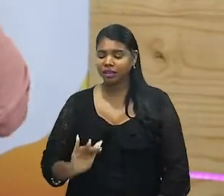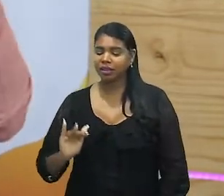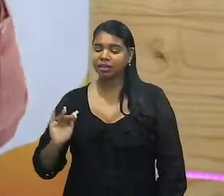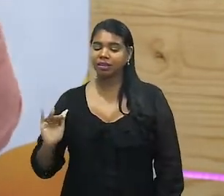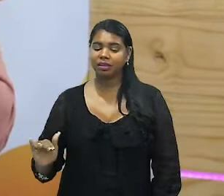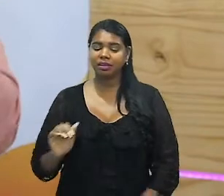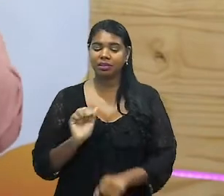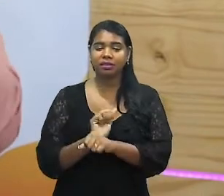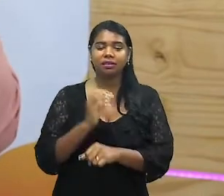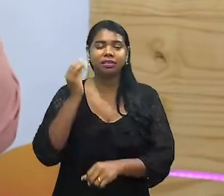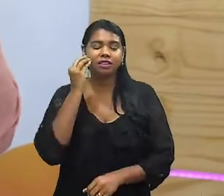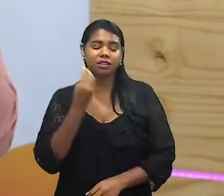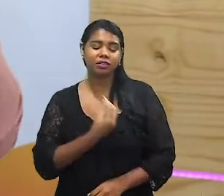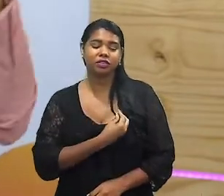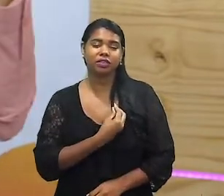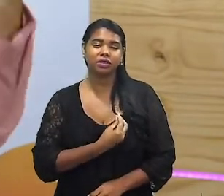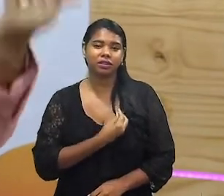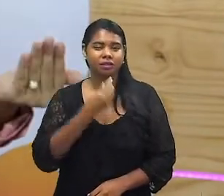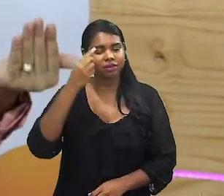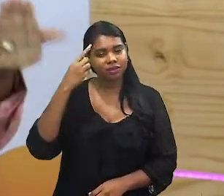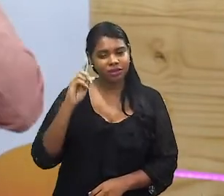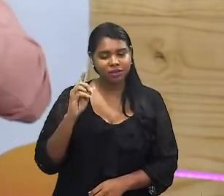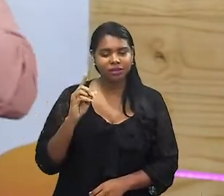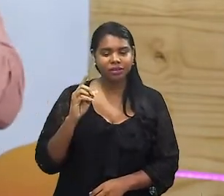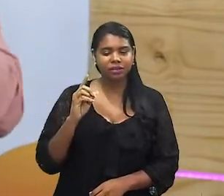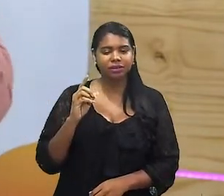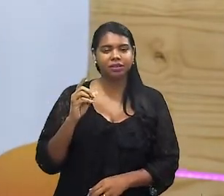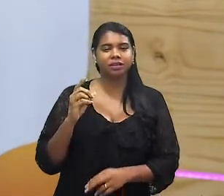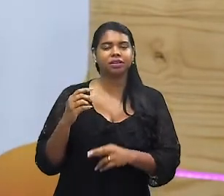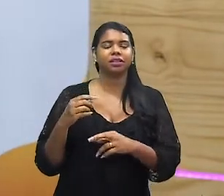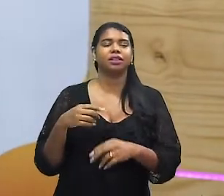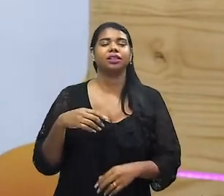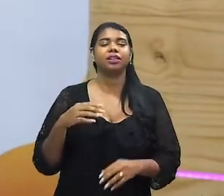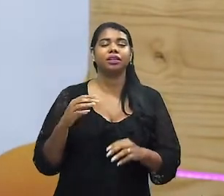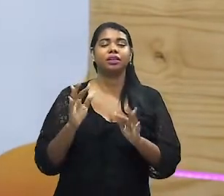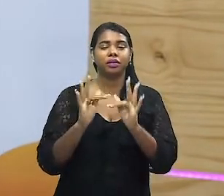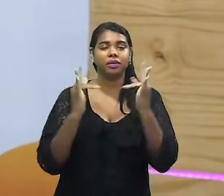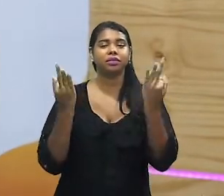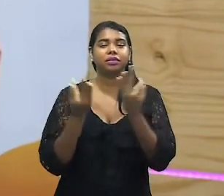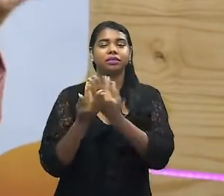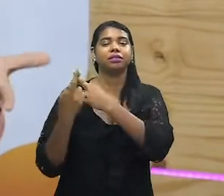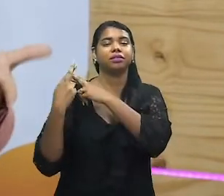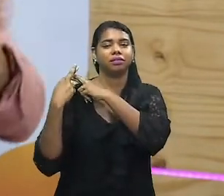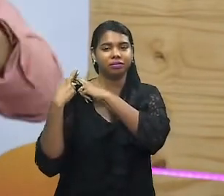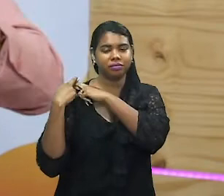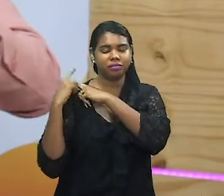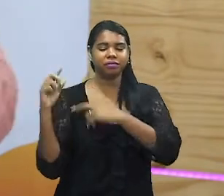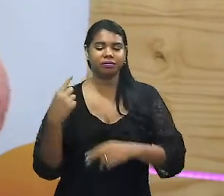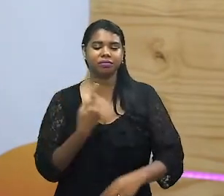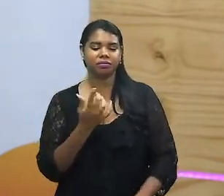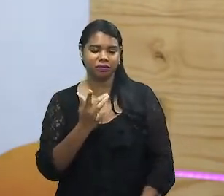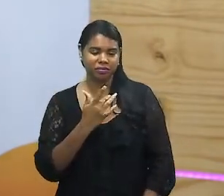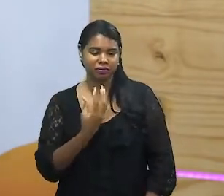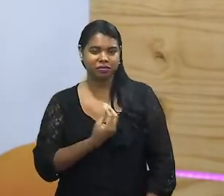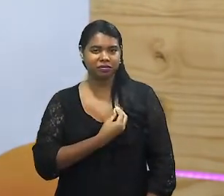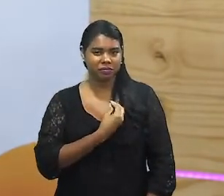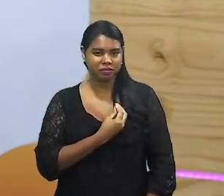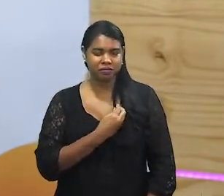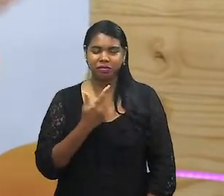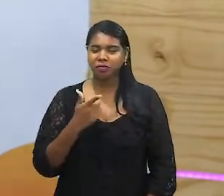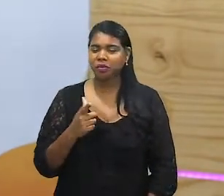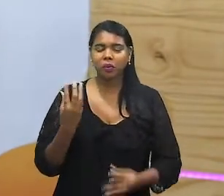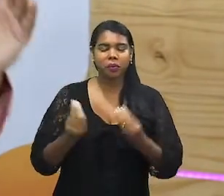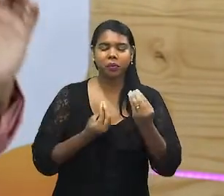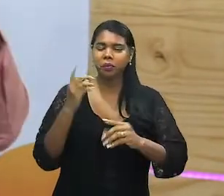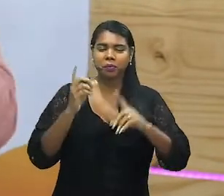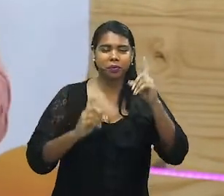está experienciando, tendo a vivência da anomia. Não tem nenhuma condição da gente se expressar, porque